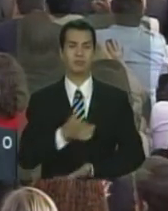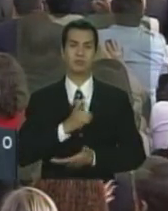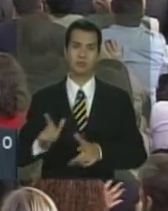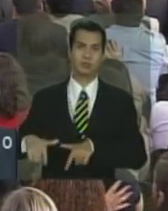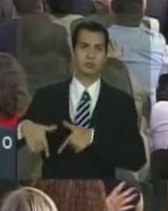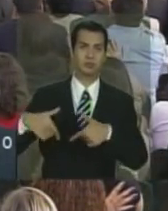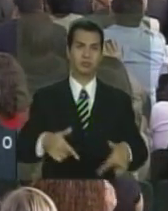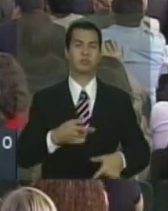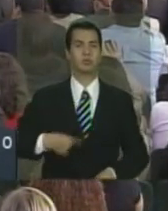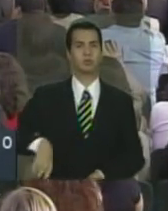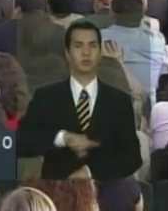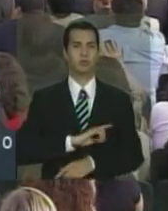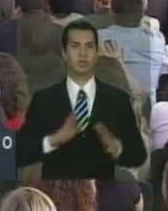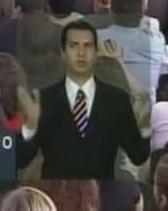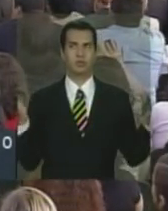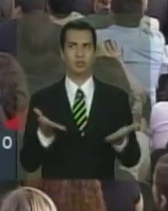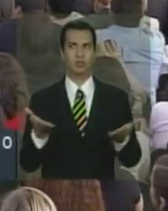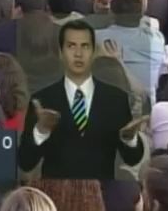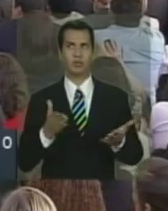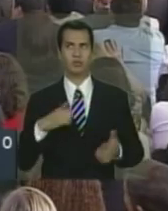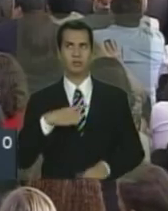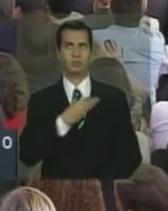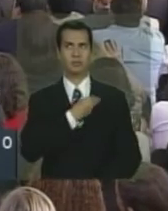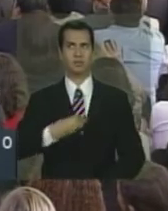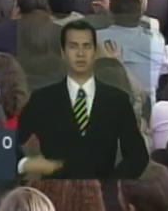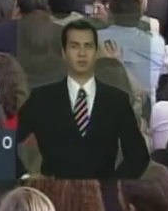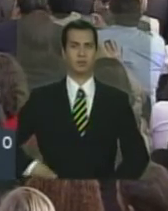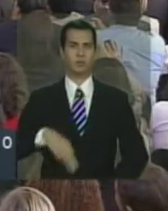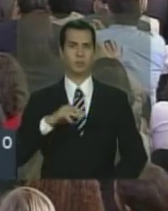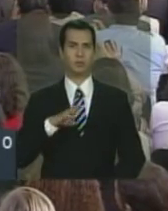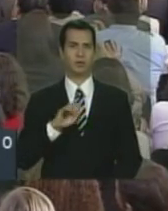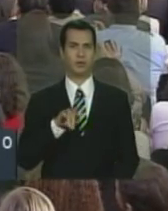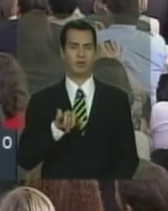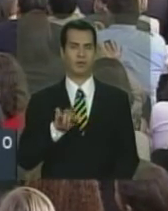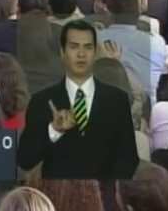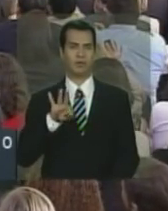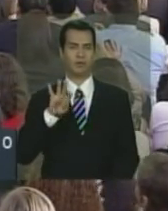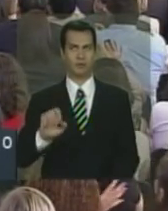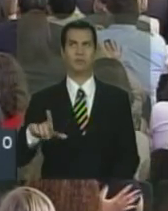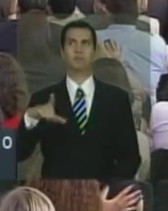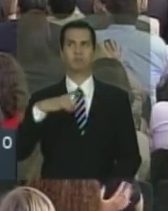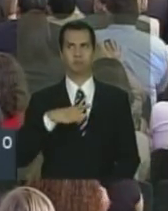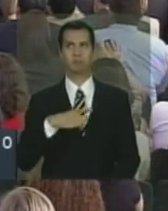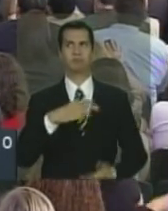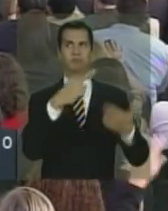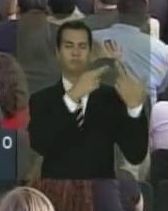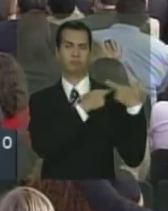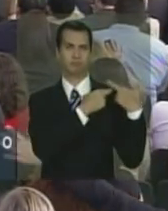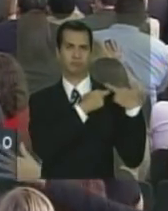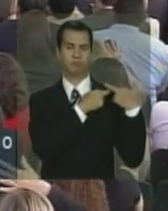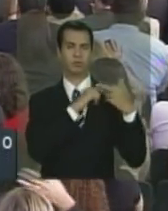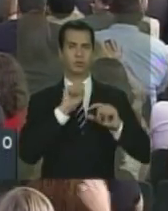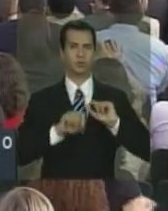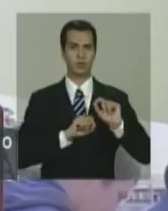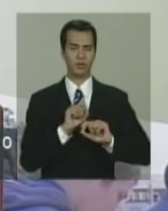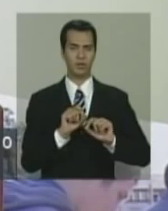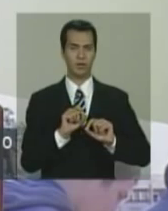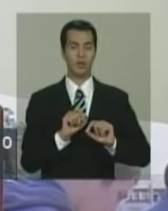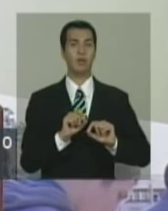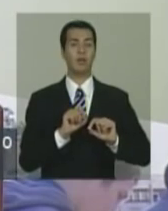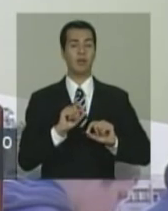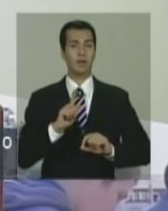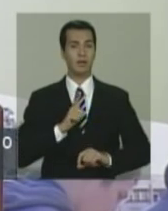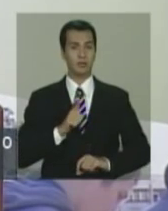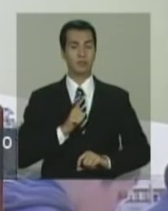partir de agora, o ministro Mercadante e os demais ministros têm. Formular um programa é um desafio.